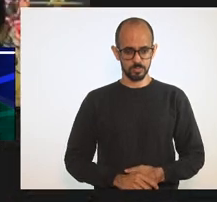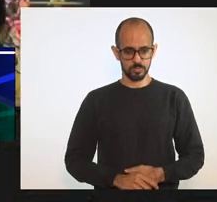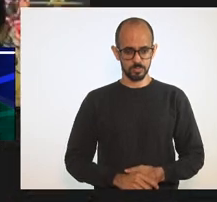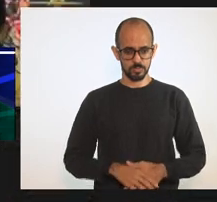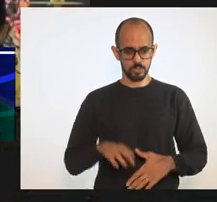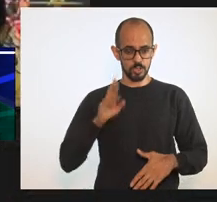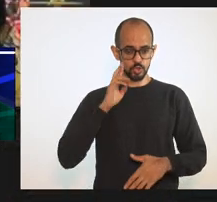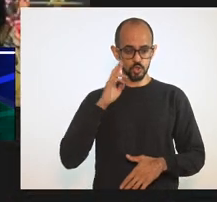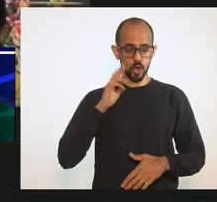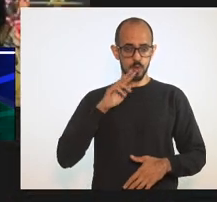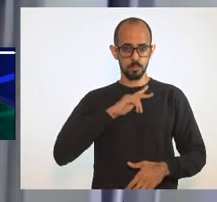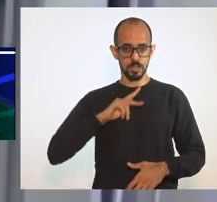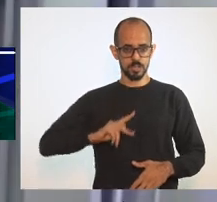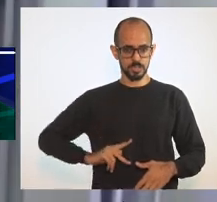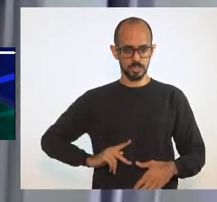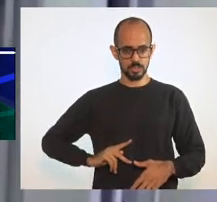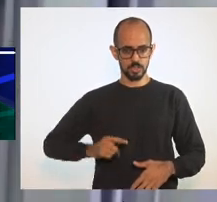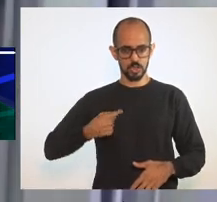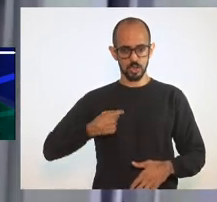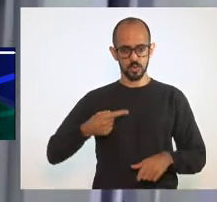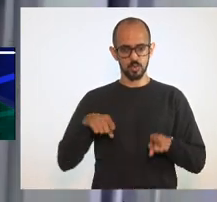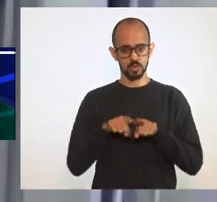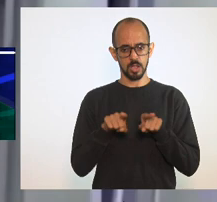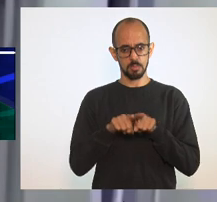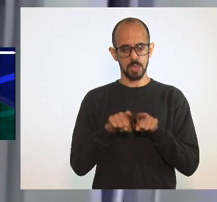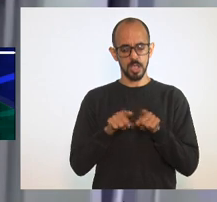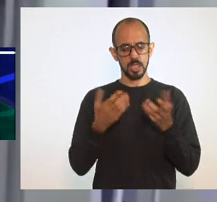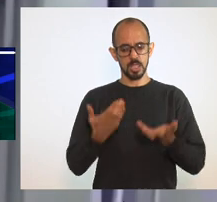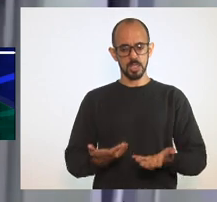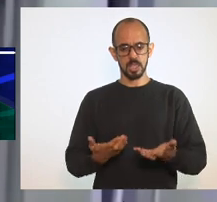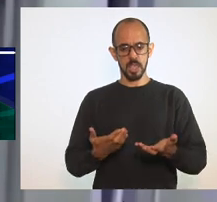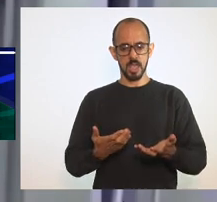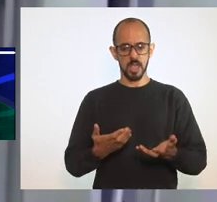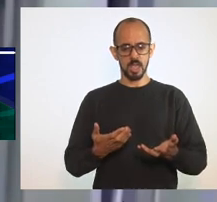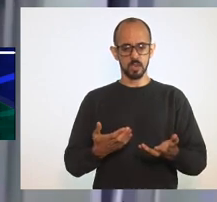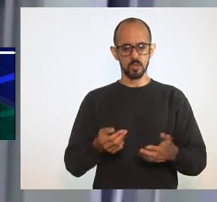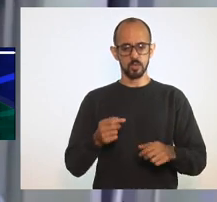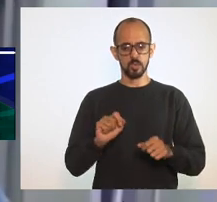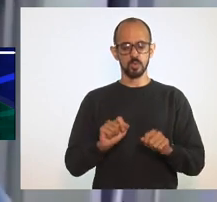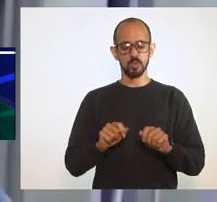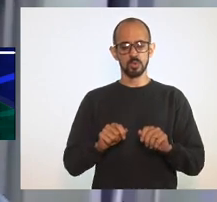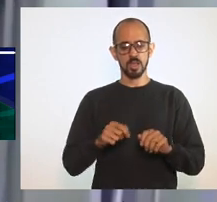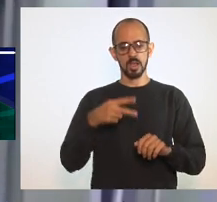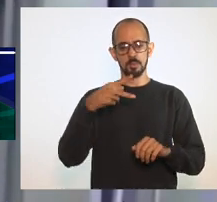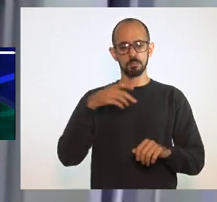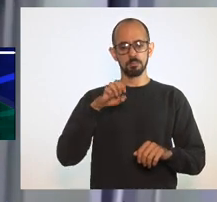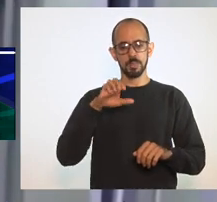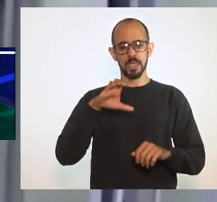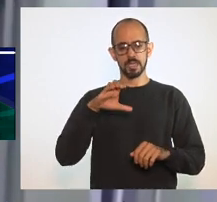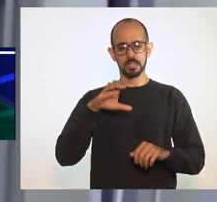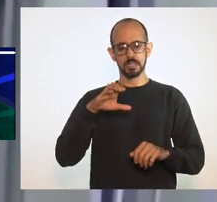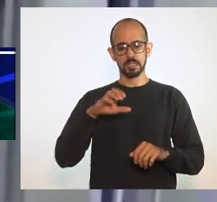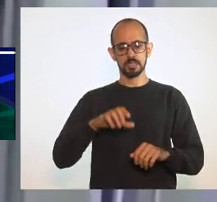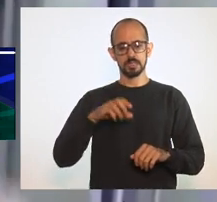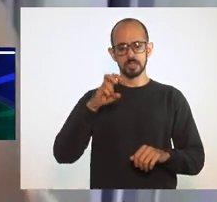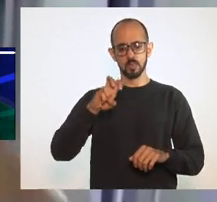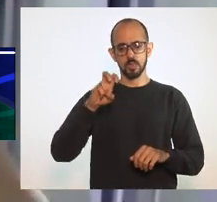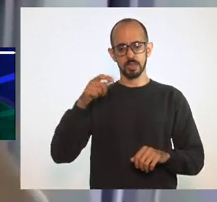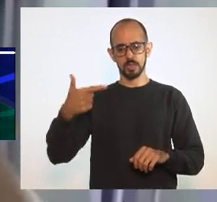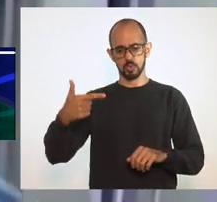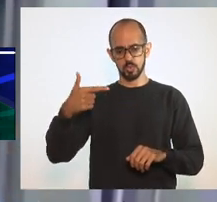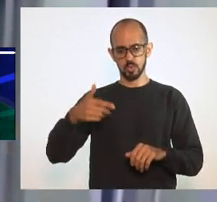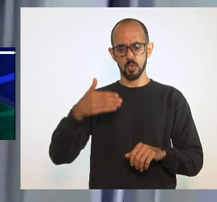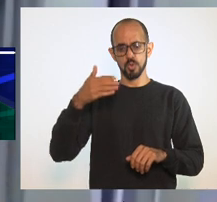Senhor presidente, eu quero também encaminhar o voto à PEC 52 de 2021, de autoria de